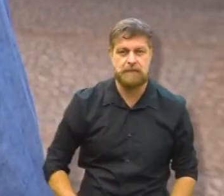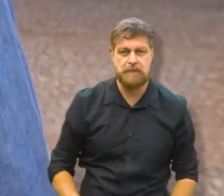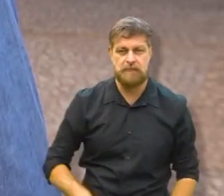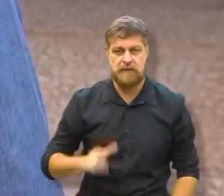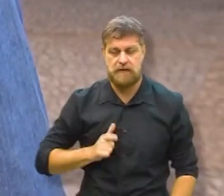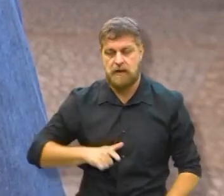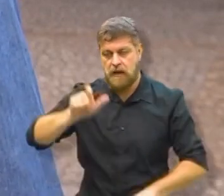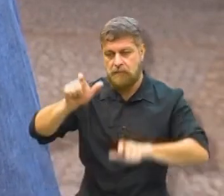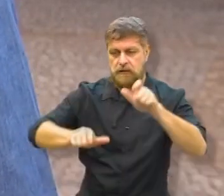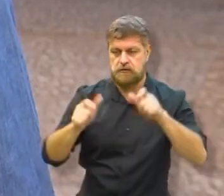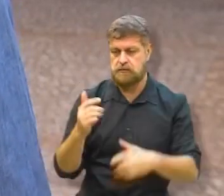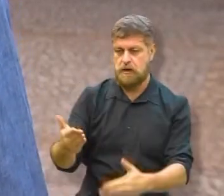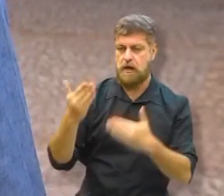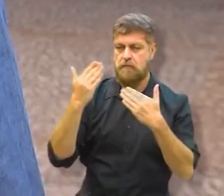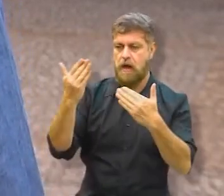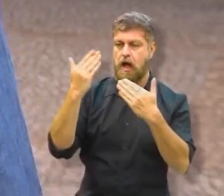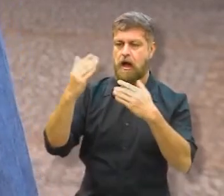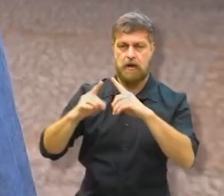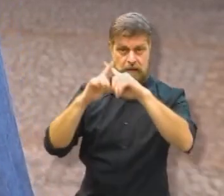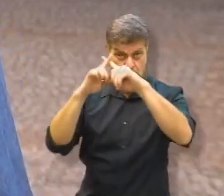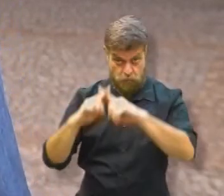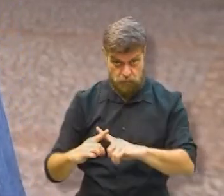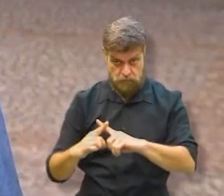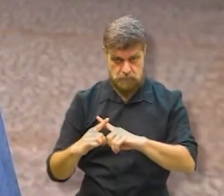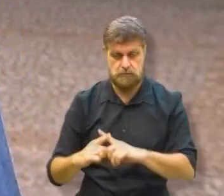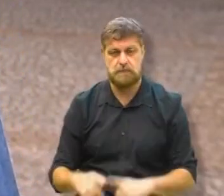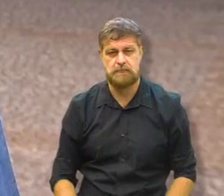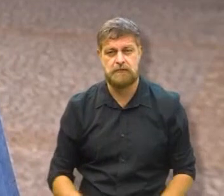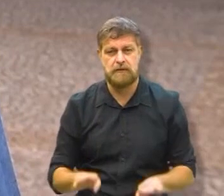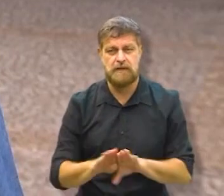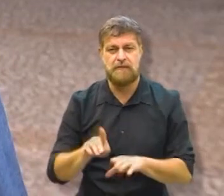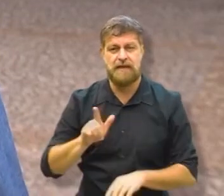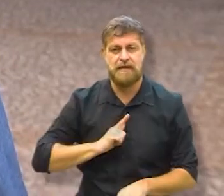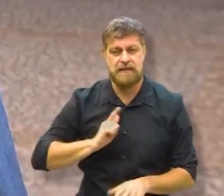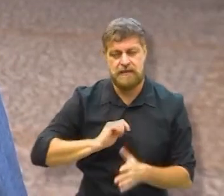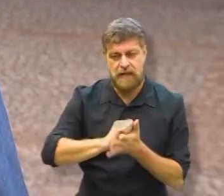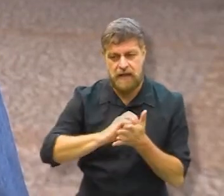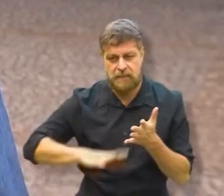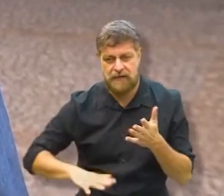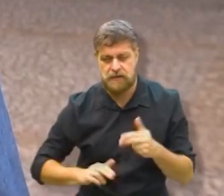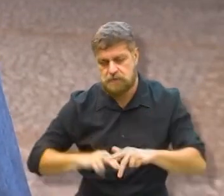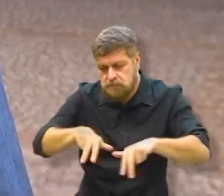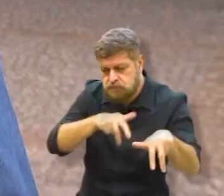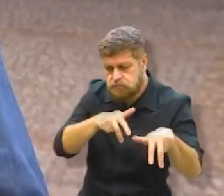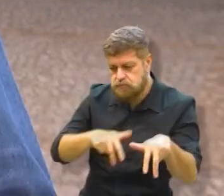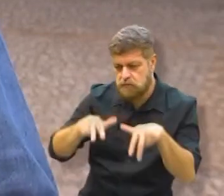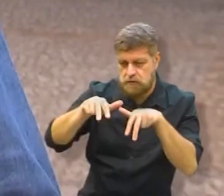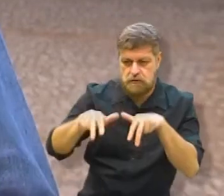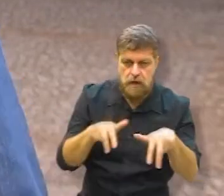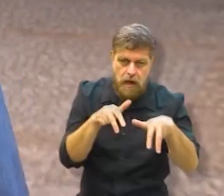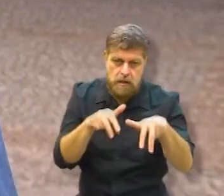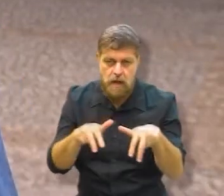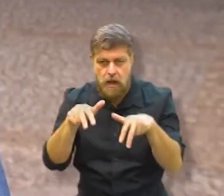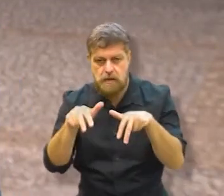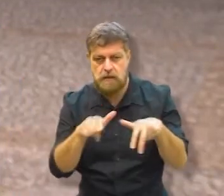conta com concurso de artistas líricos. A gente tem também atividades de hip hop